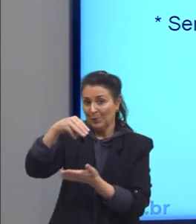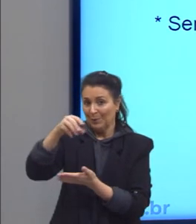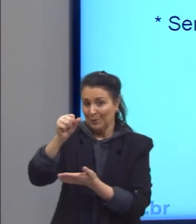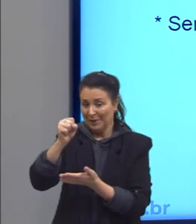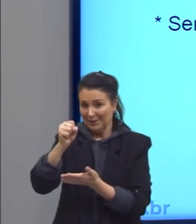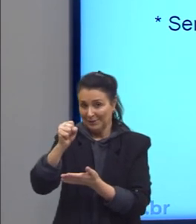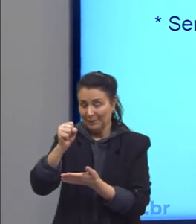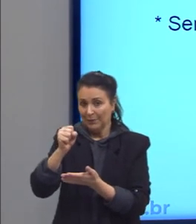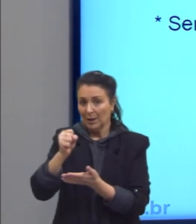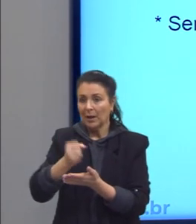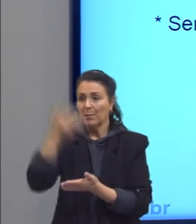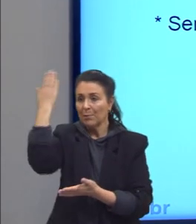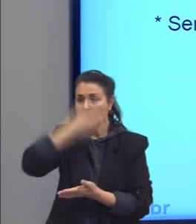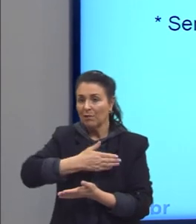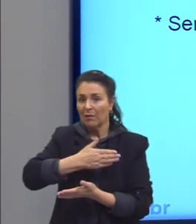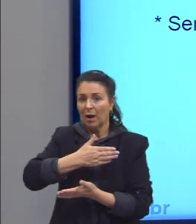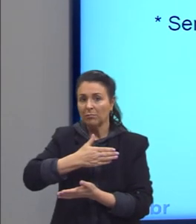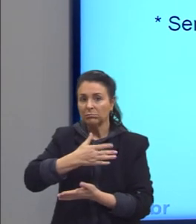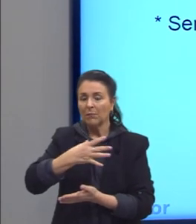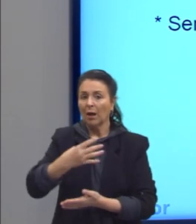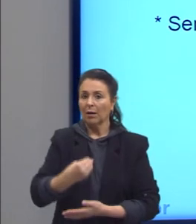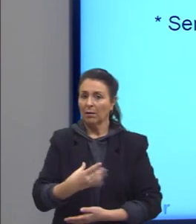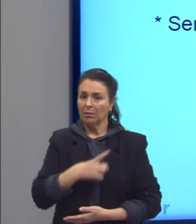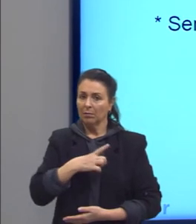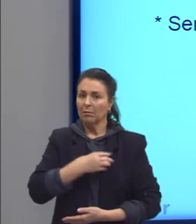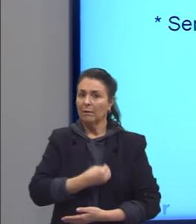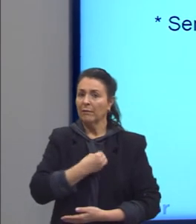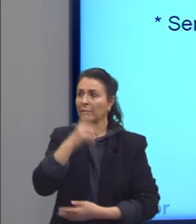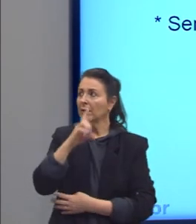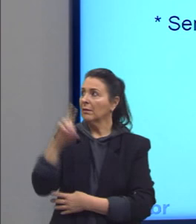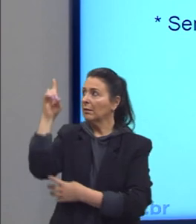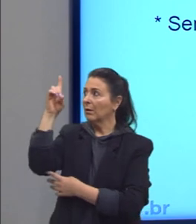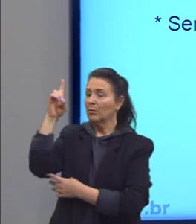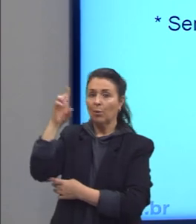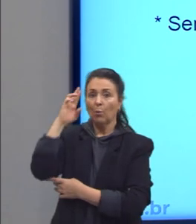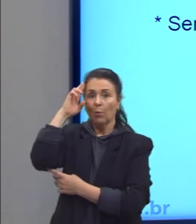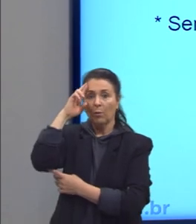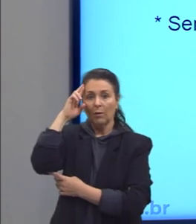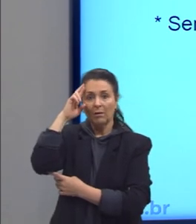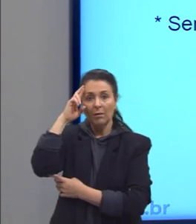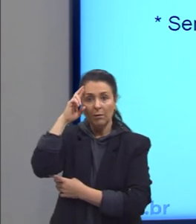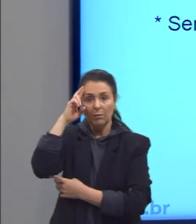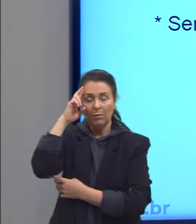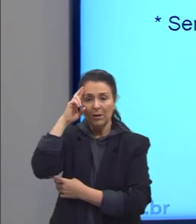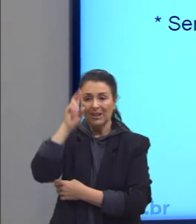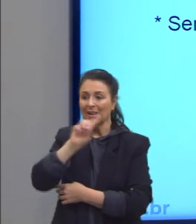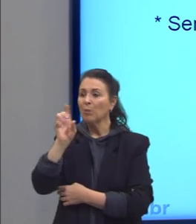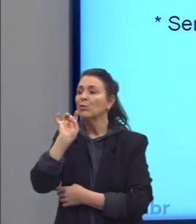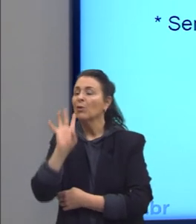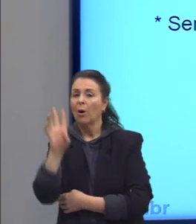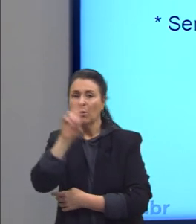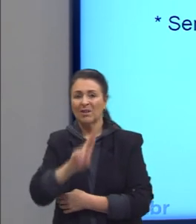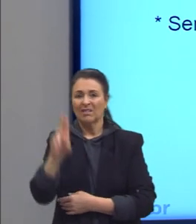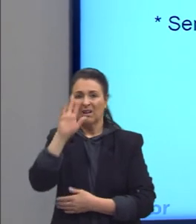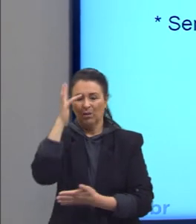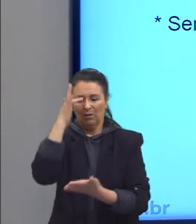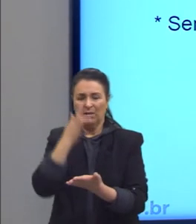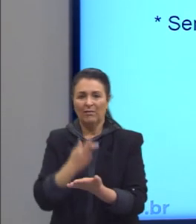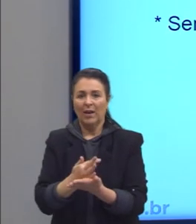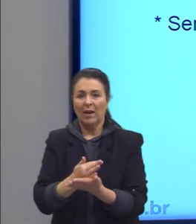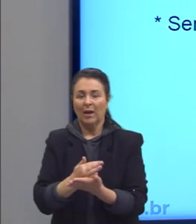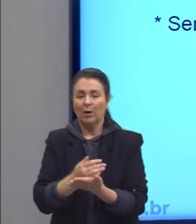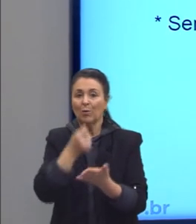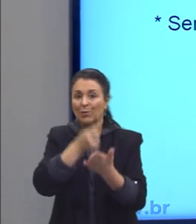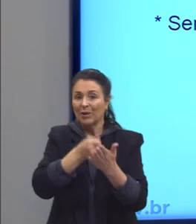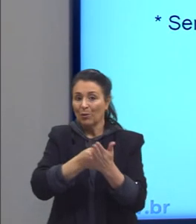de Deus pela razão e não a mente pela fé como provou E como tentou provar